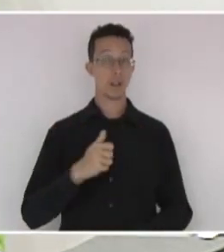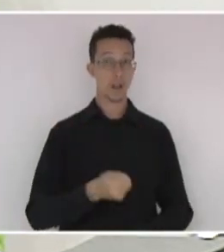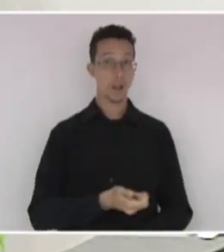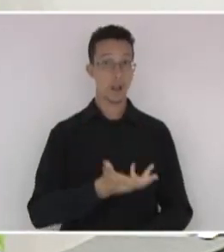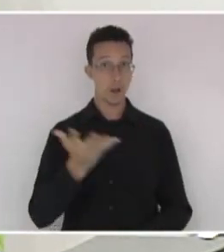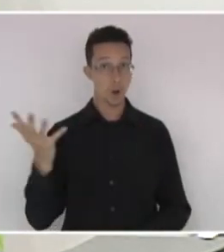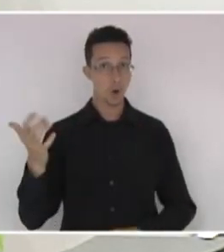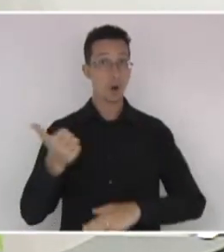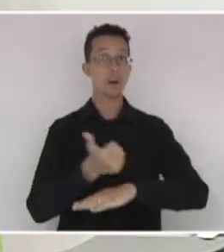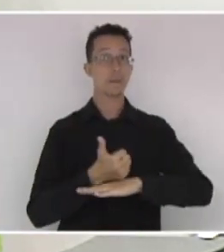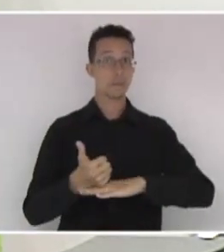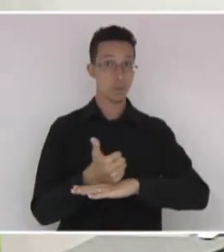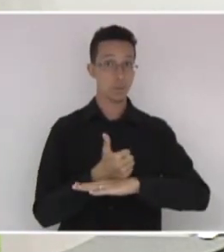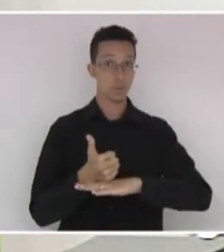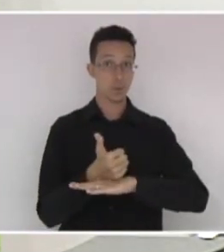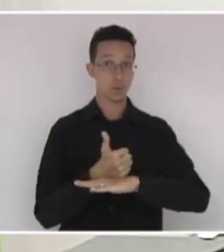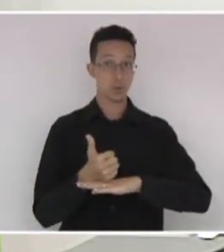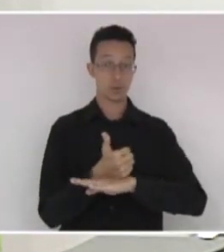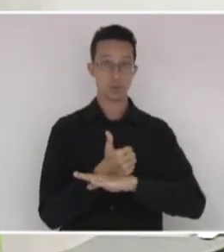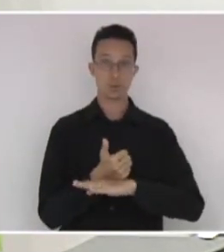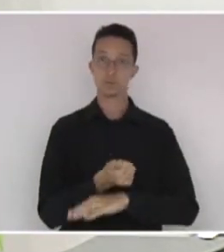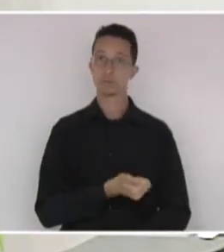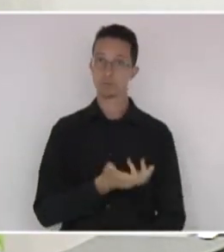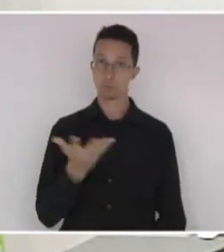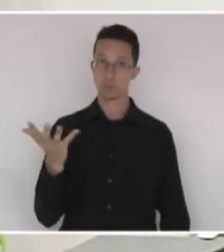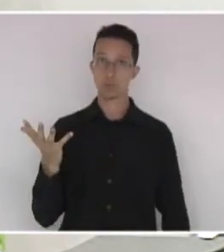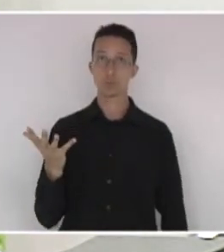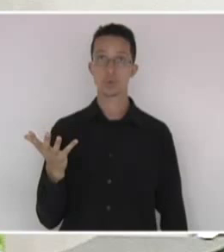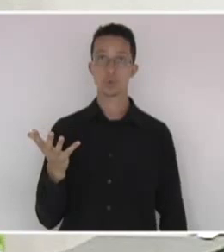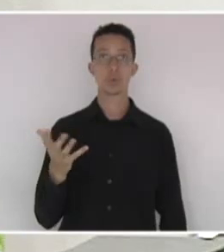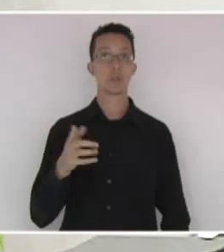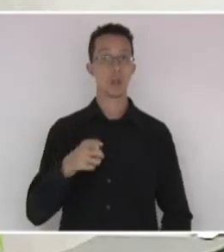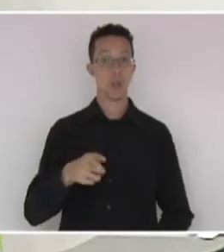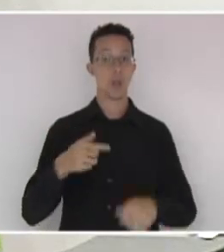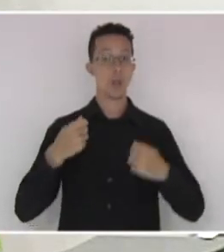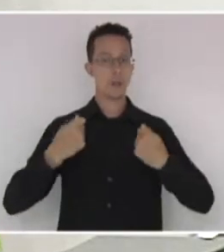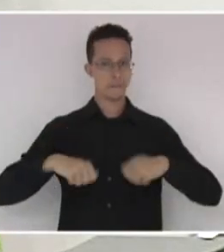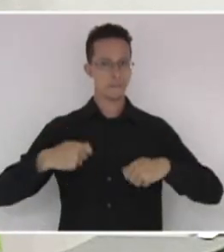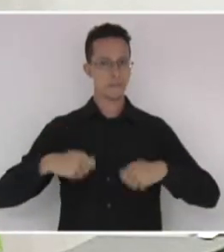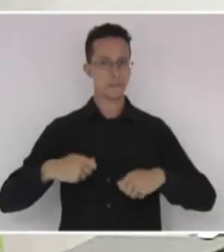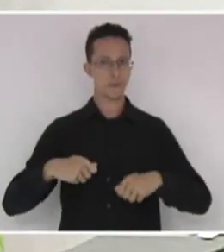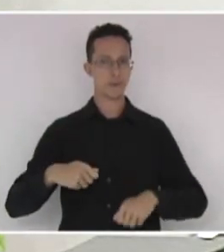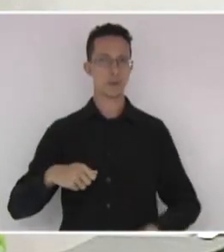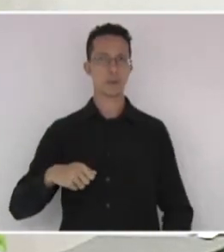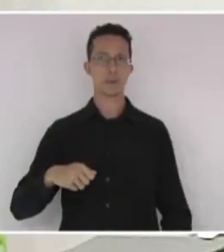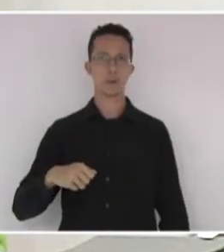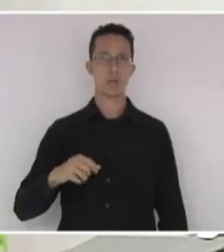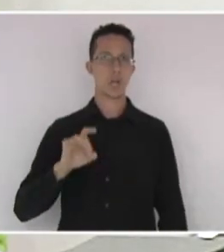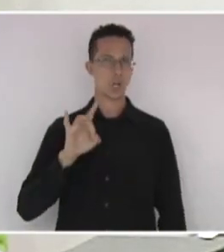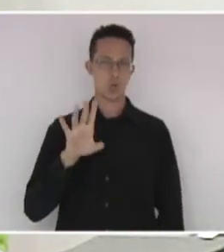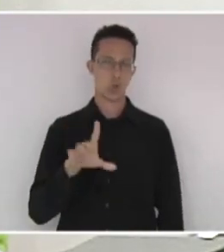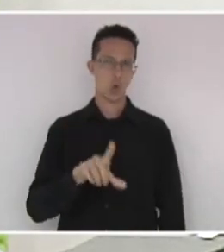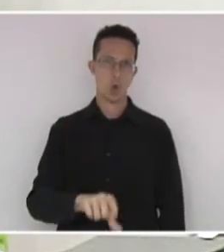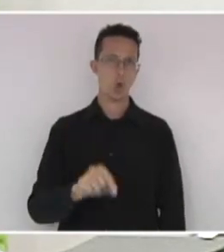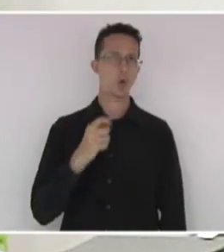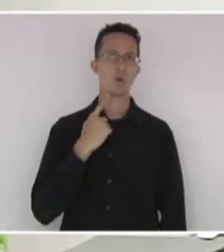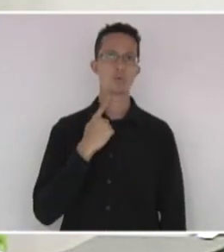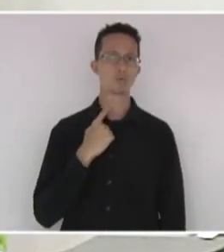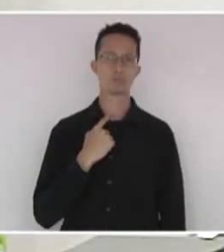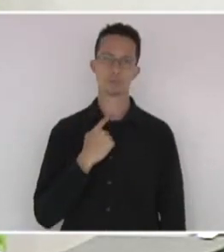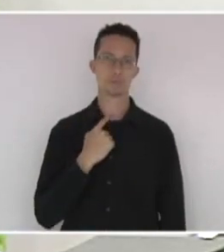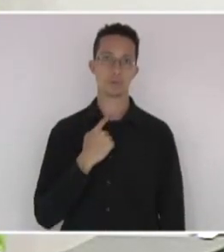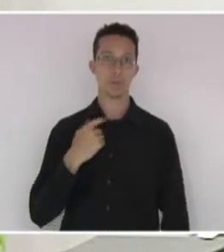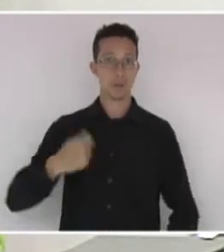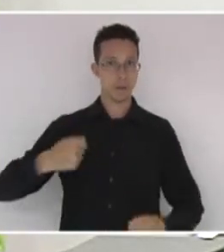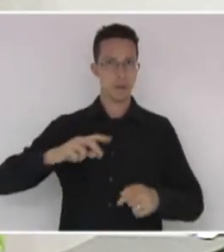profissões, alguns exercícios de atividade, senhor presidente, que precisa mais do que uma simples escolha, que precisa a